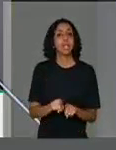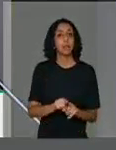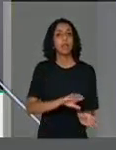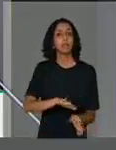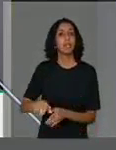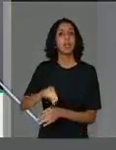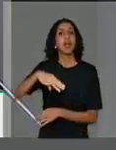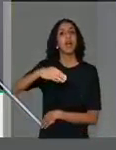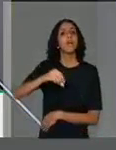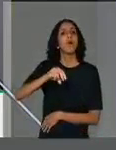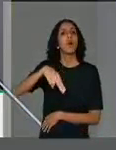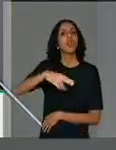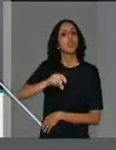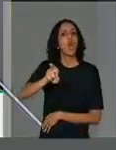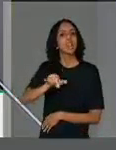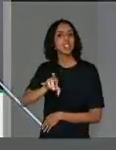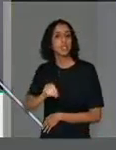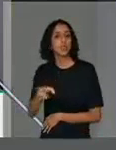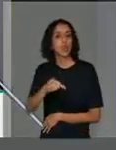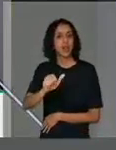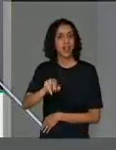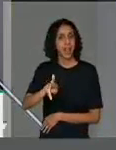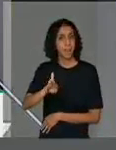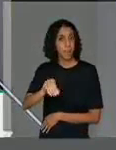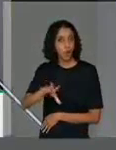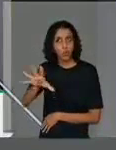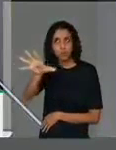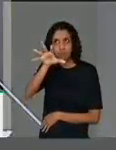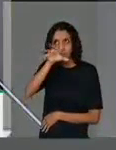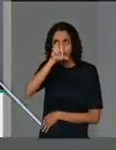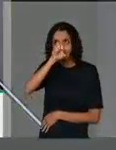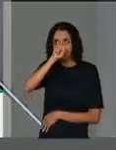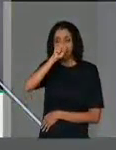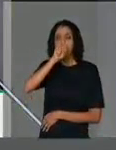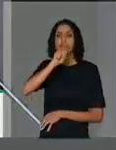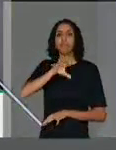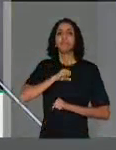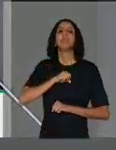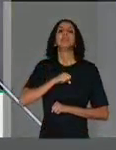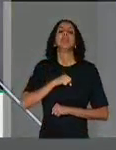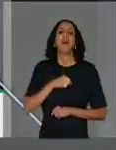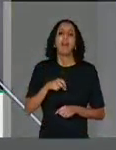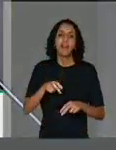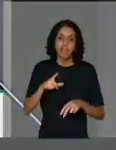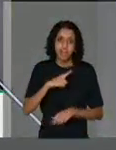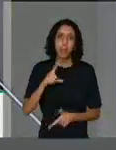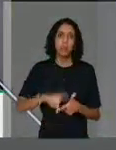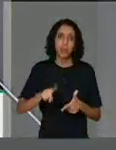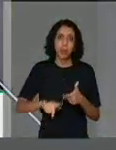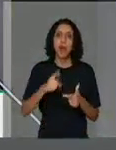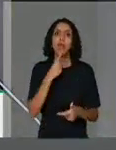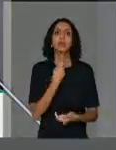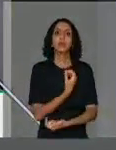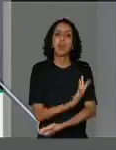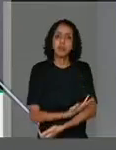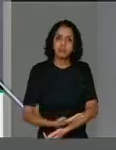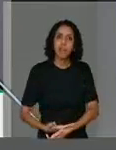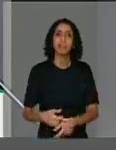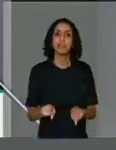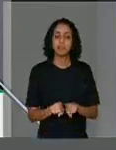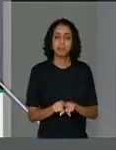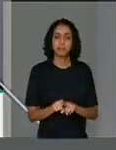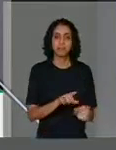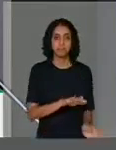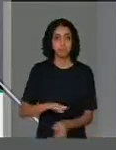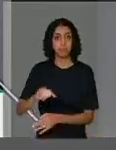carbono reduz a quantidade de oxigênio transportada pelo sangue. Segundo a Organização Mundial de Saúde,